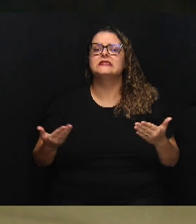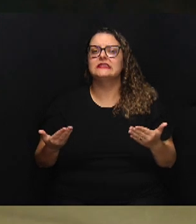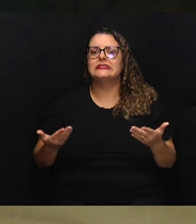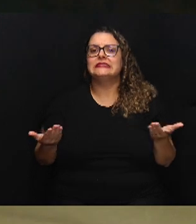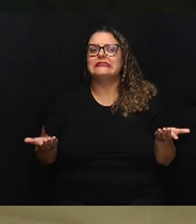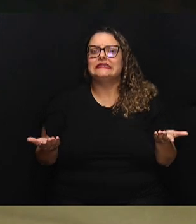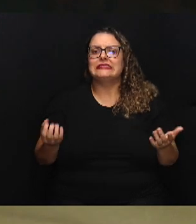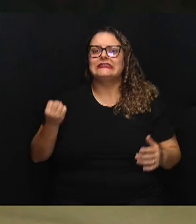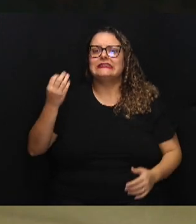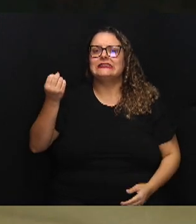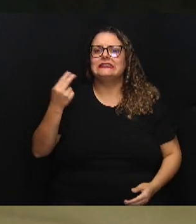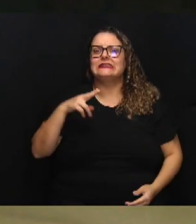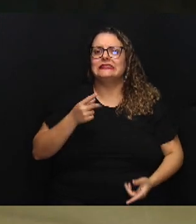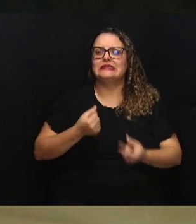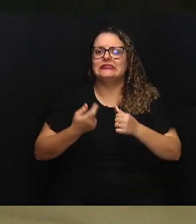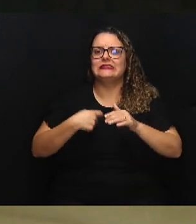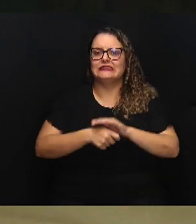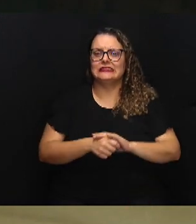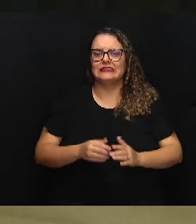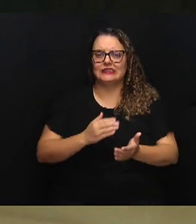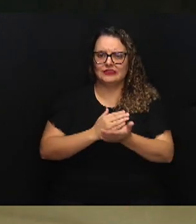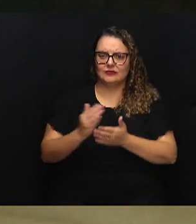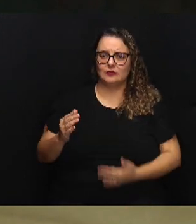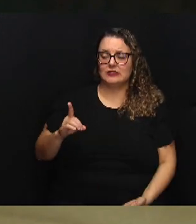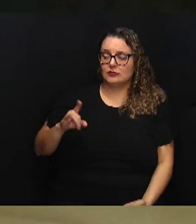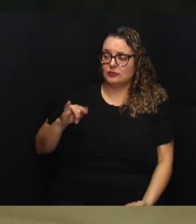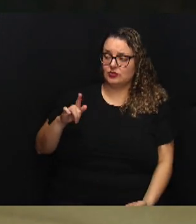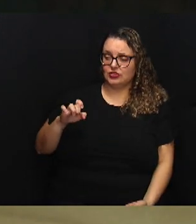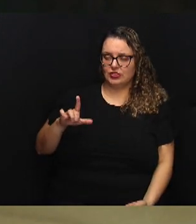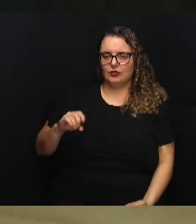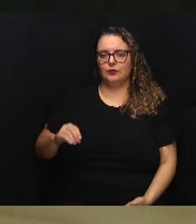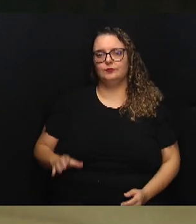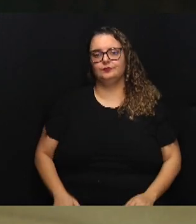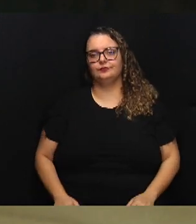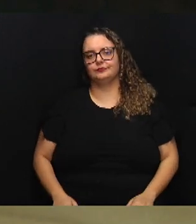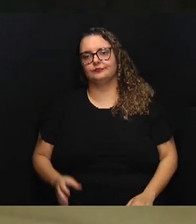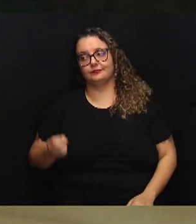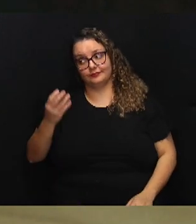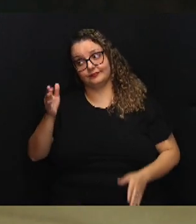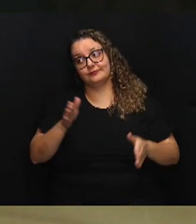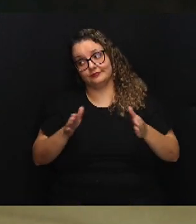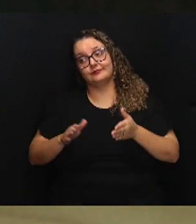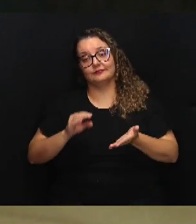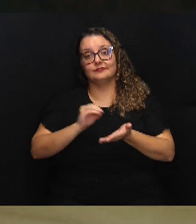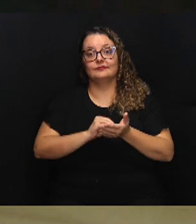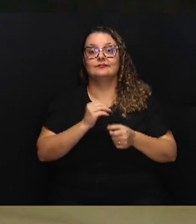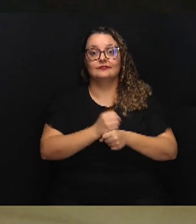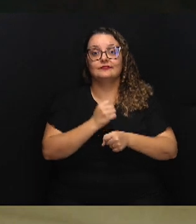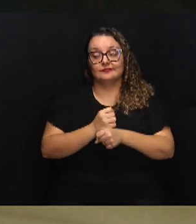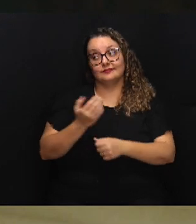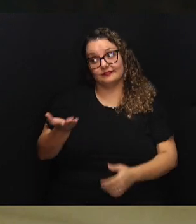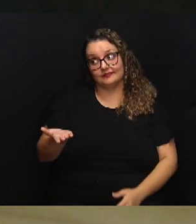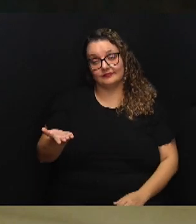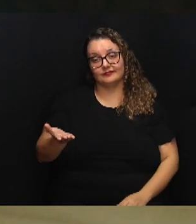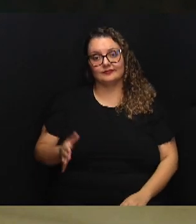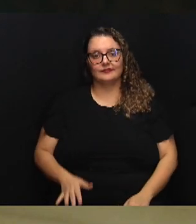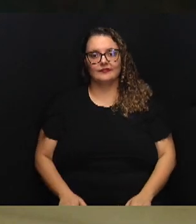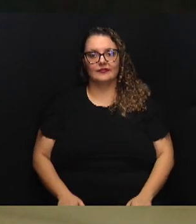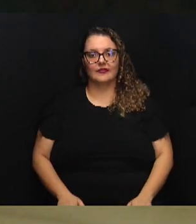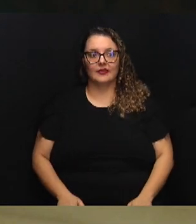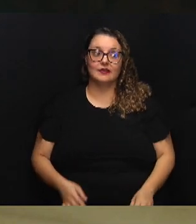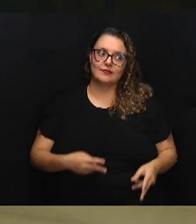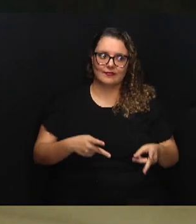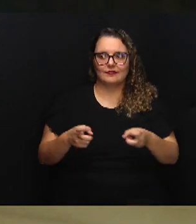lá, viajar ou guardar dinheiro? Diego, já vou com você. Viajar ficou mais acessível nos últimos anos, né? Pelo que a